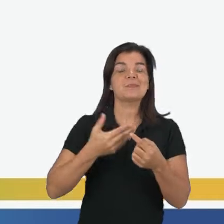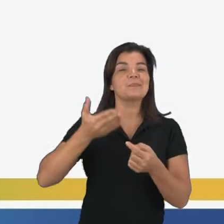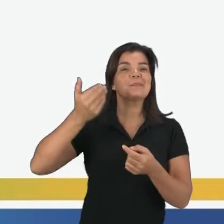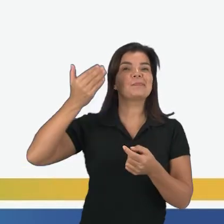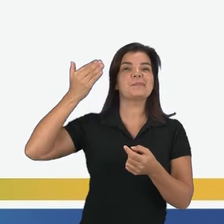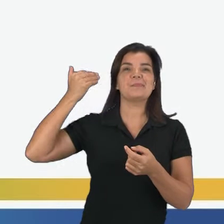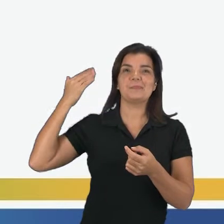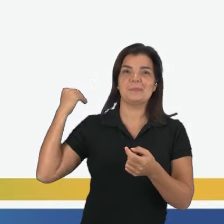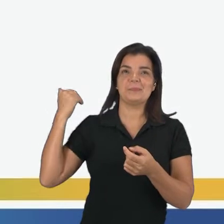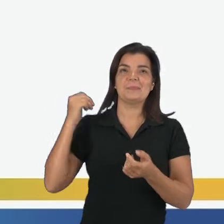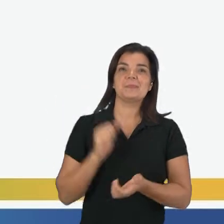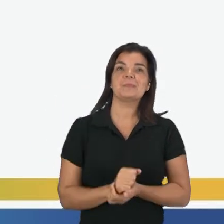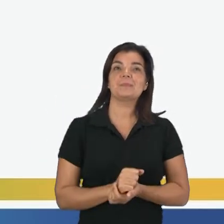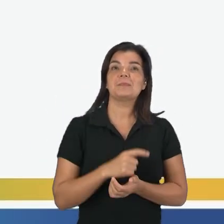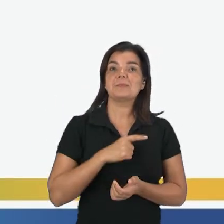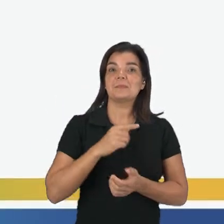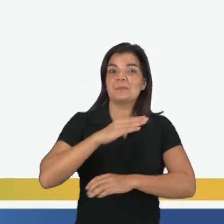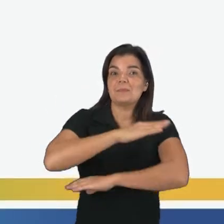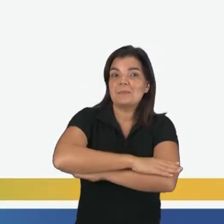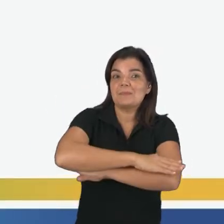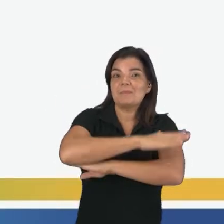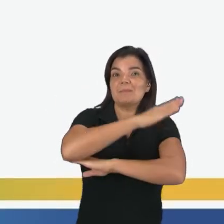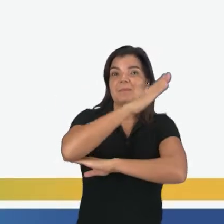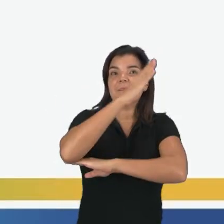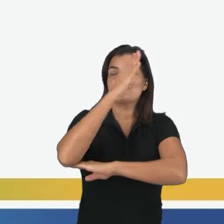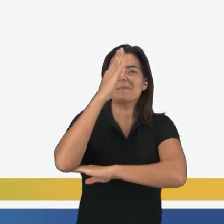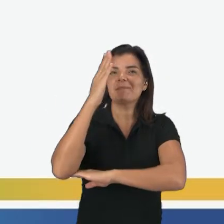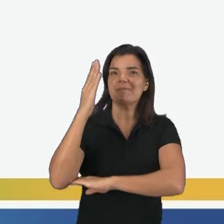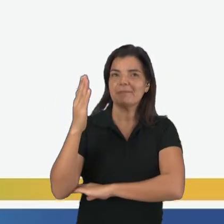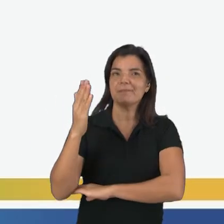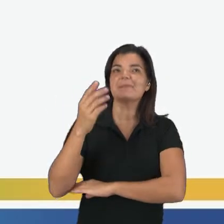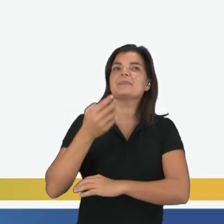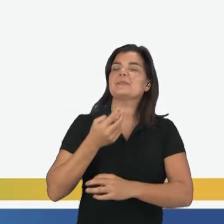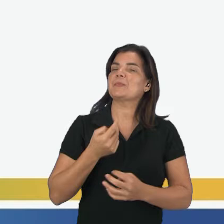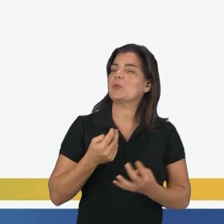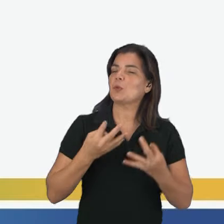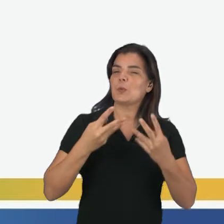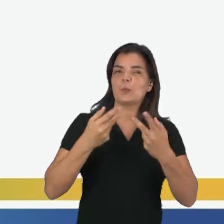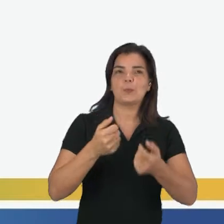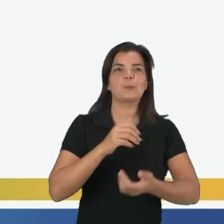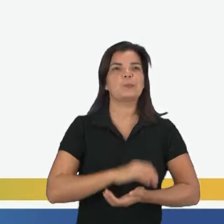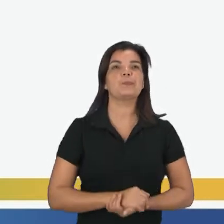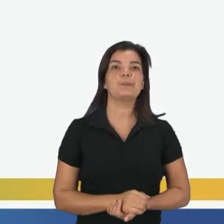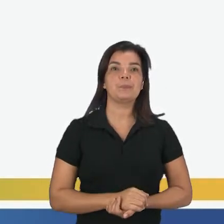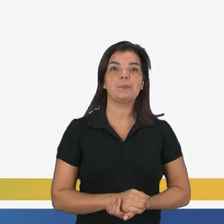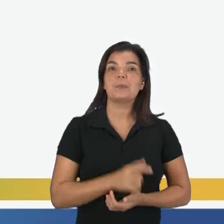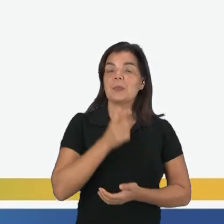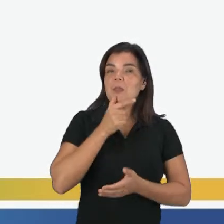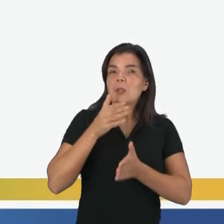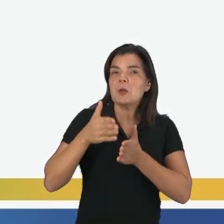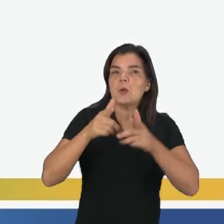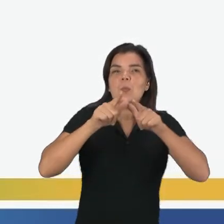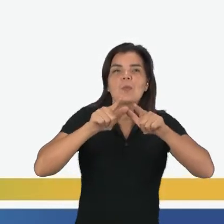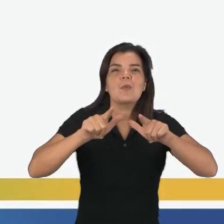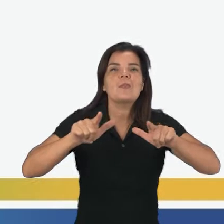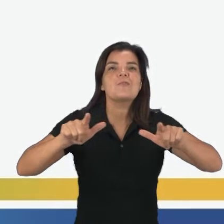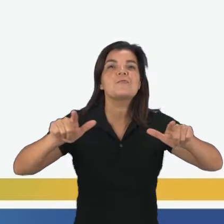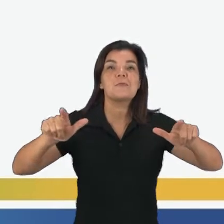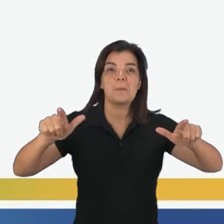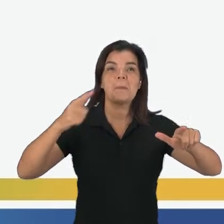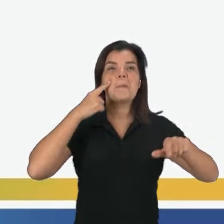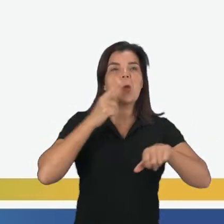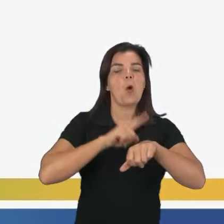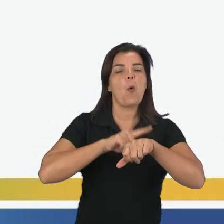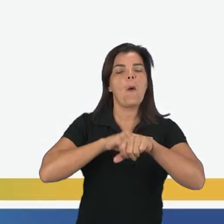nada à altura do que era antes. Nisso passávamos quase o dia inteiro. Naquelas águas claras e